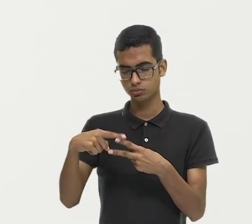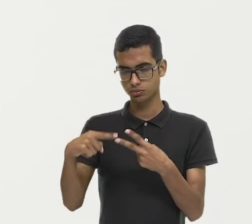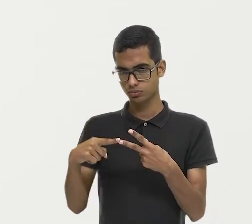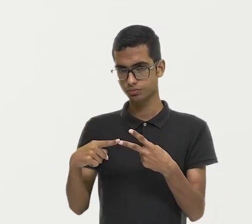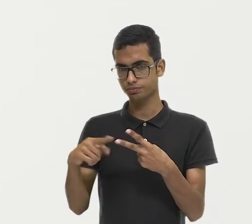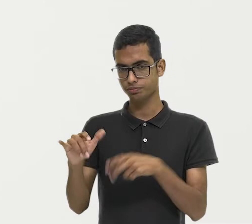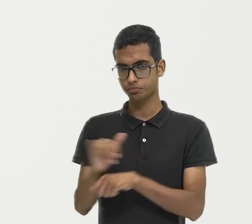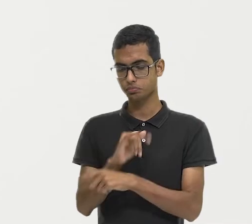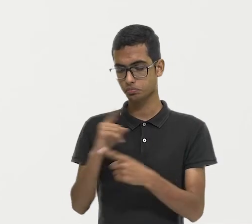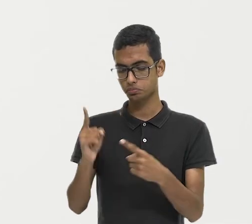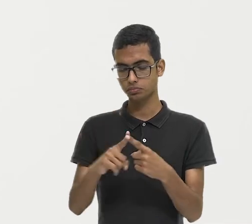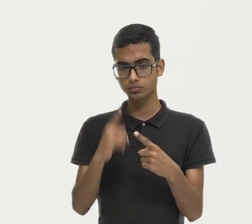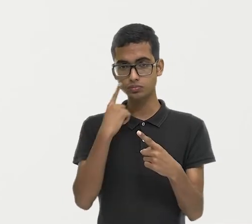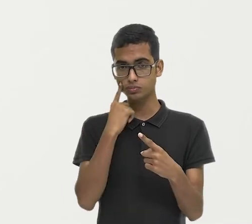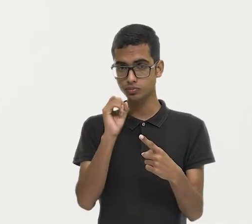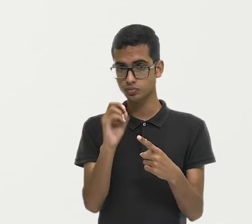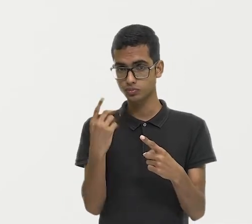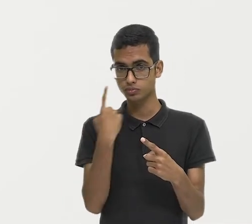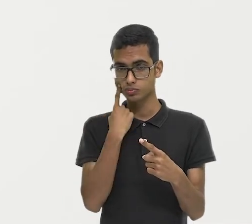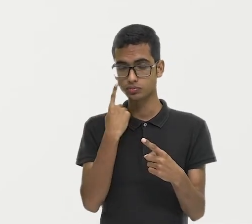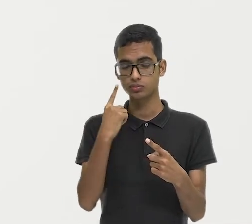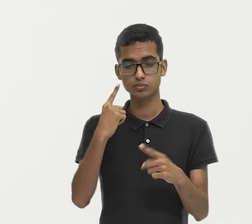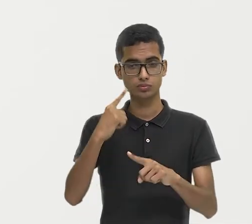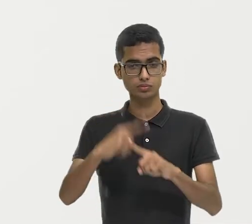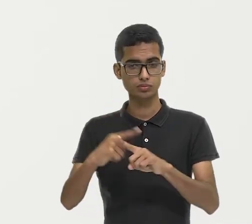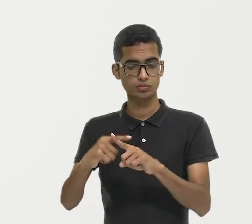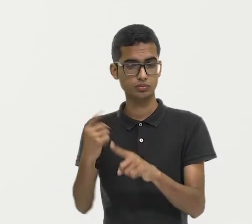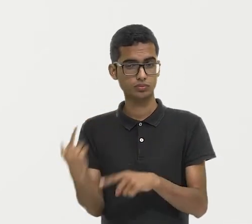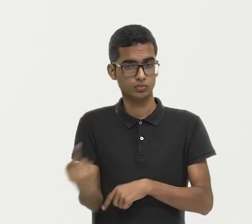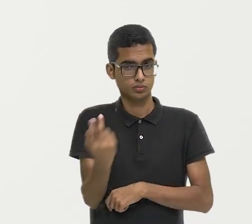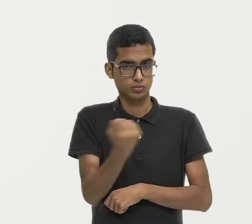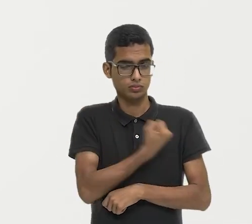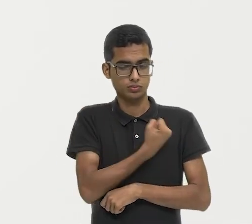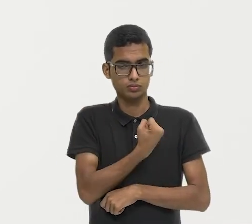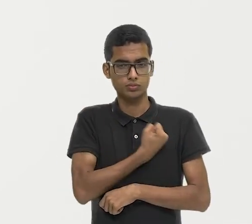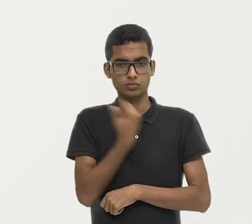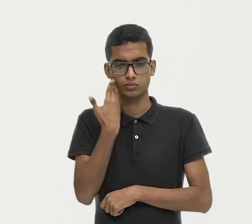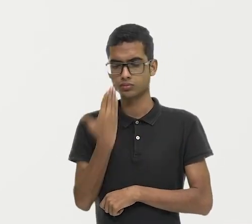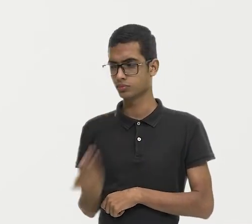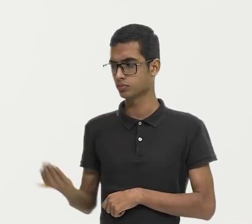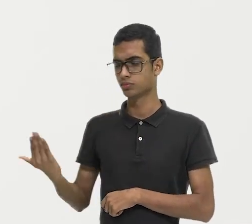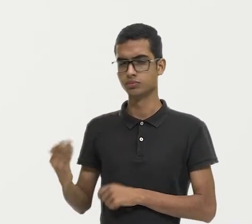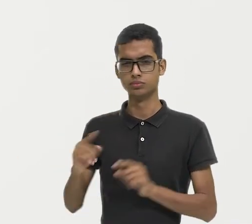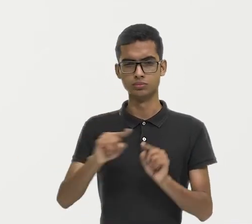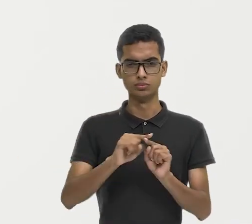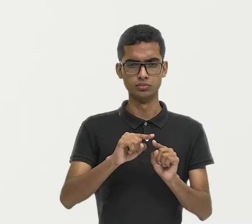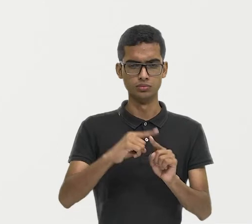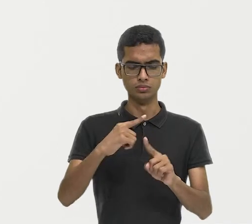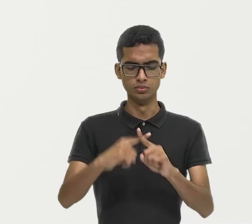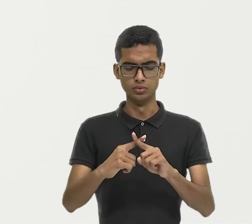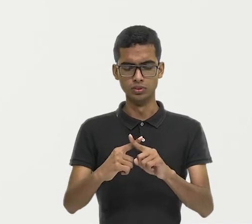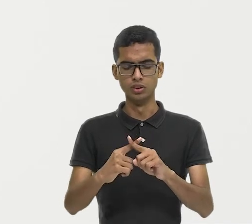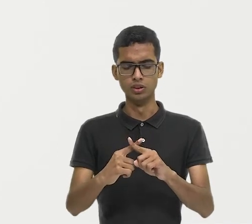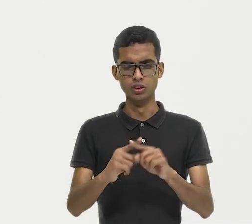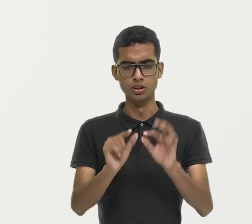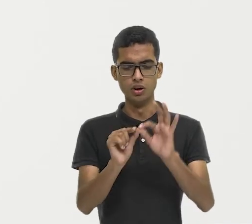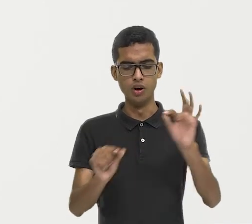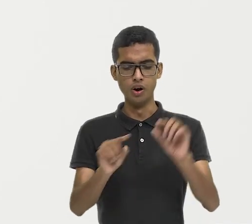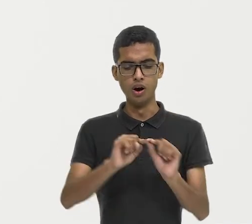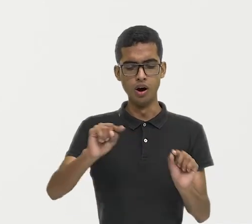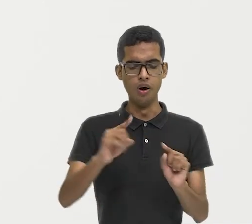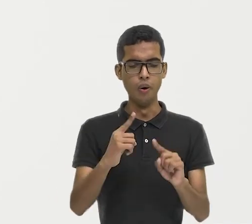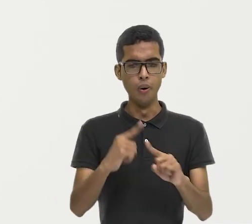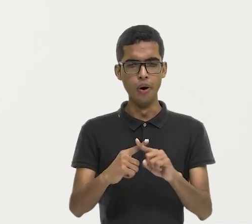de duas maneiras. Ou você vai multiplicar os valores numéricos que estão na vertical ou